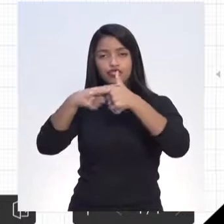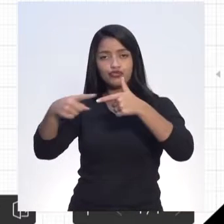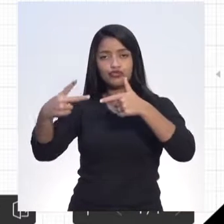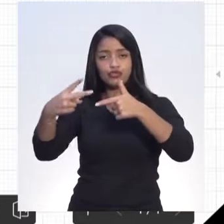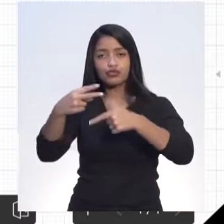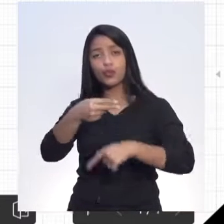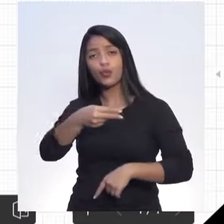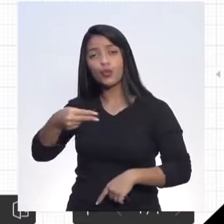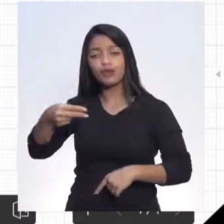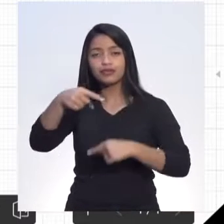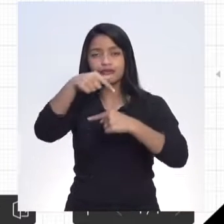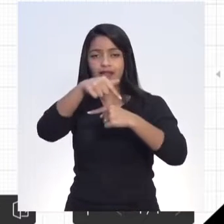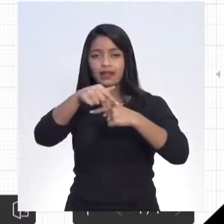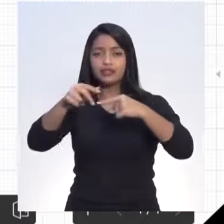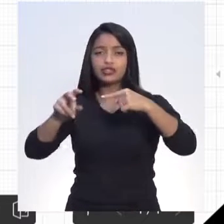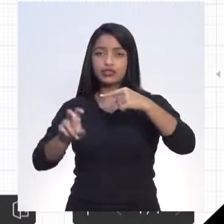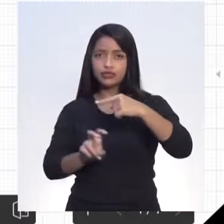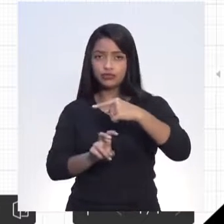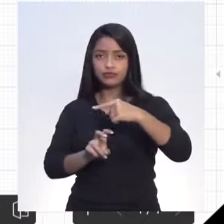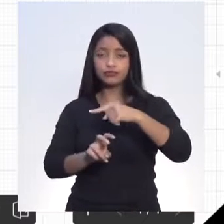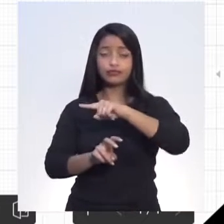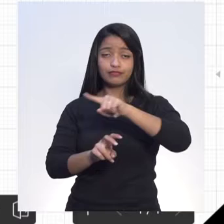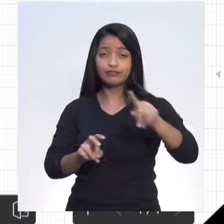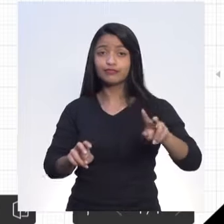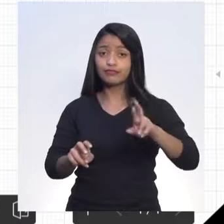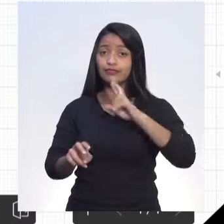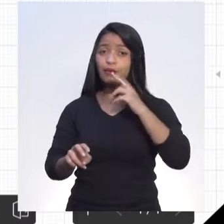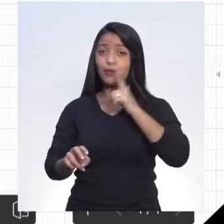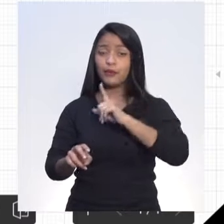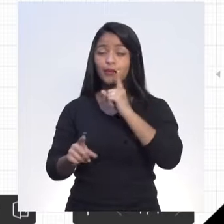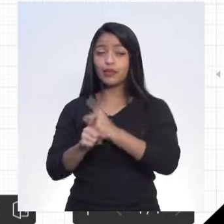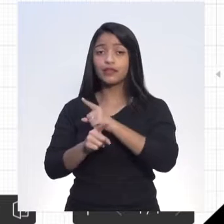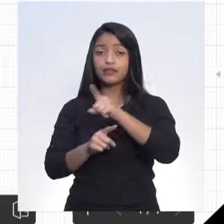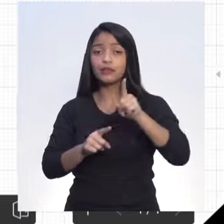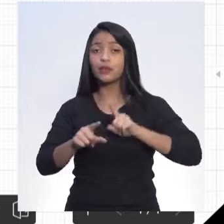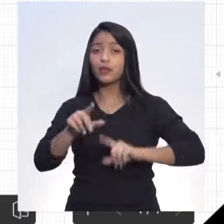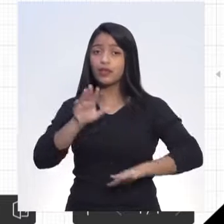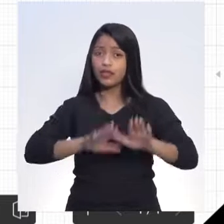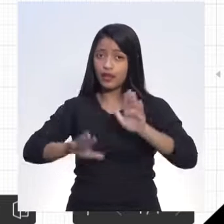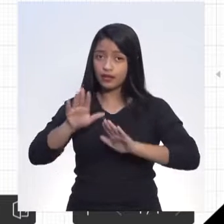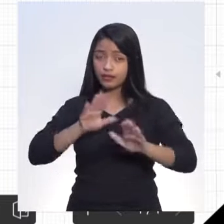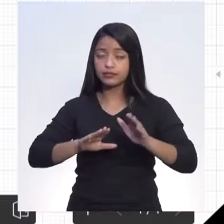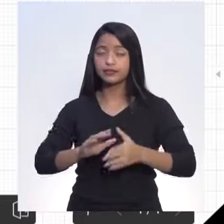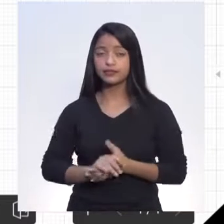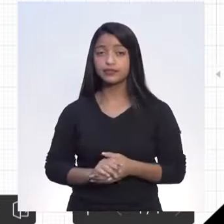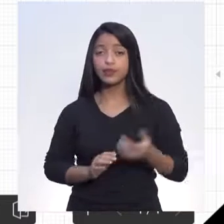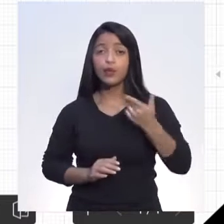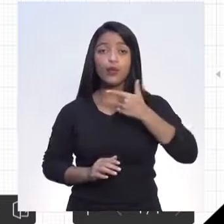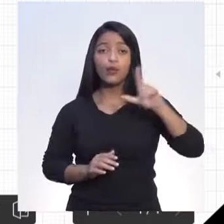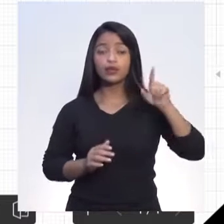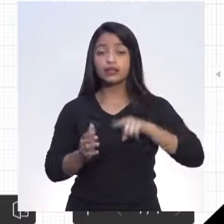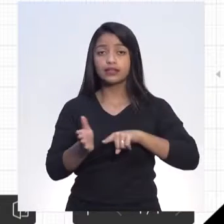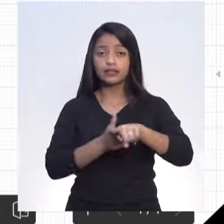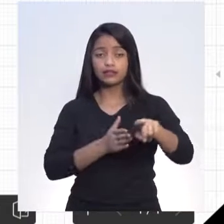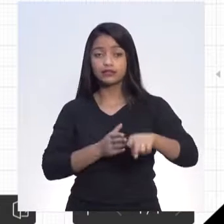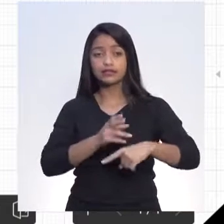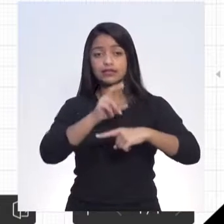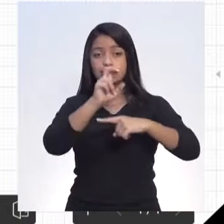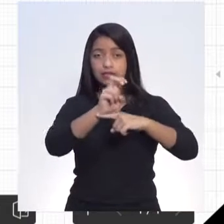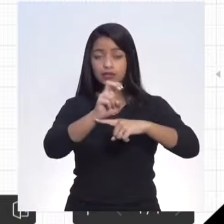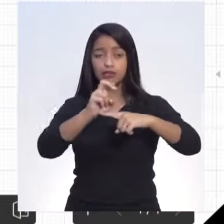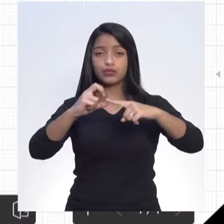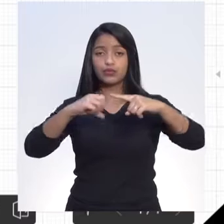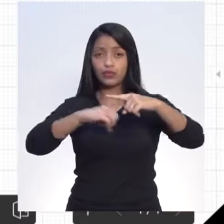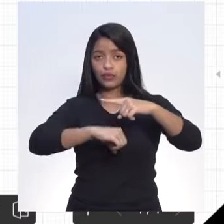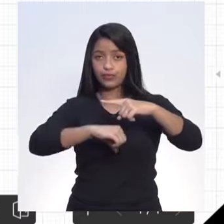eles encontraram. Tomar esse cuidado aí de como vocês estão fazendo. Na outra questão do 5 sobre 9, então,